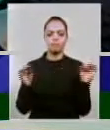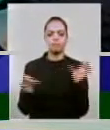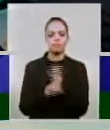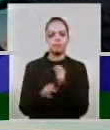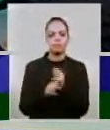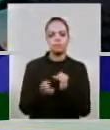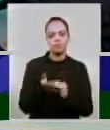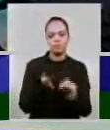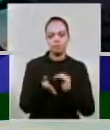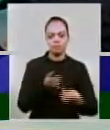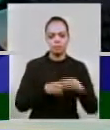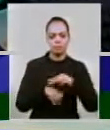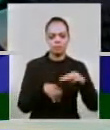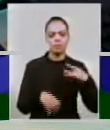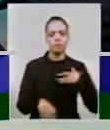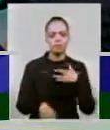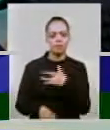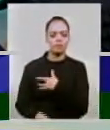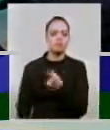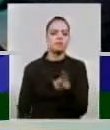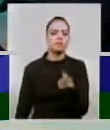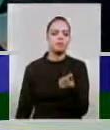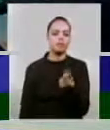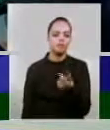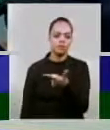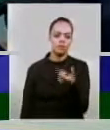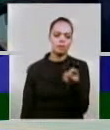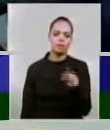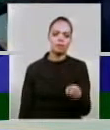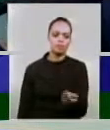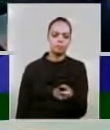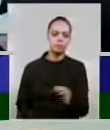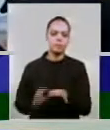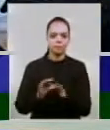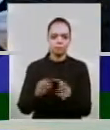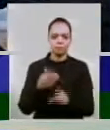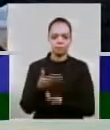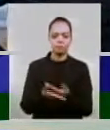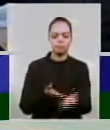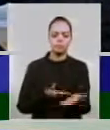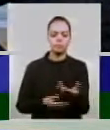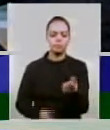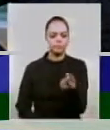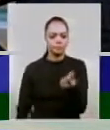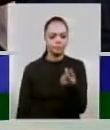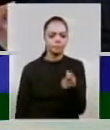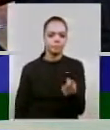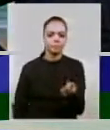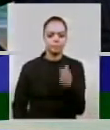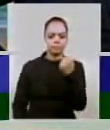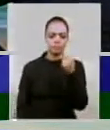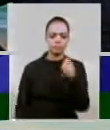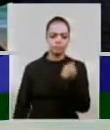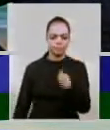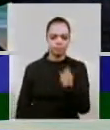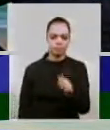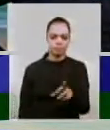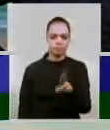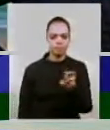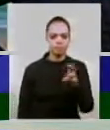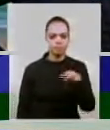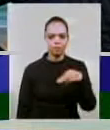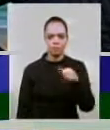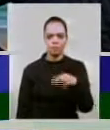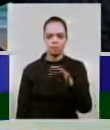da Secretaria Municipal de Saúde, no valor de 20 mil. E autoriza a transferência de recursos à Associação dos Reumáticos